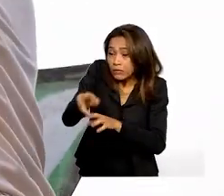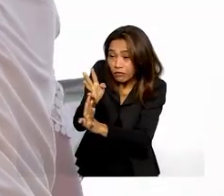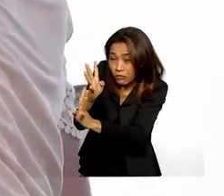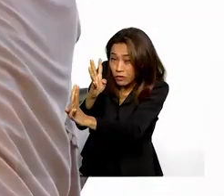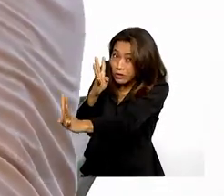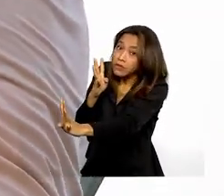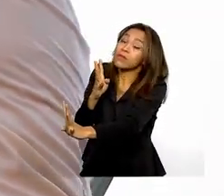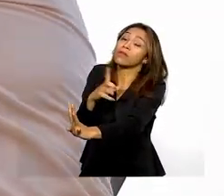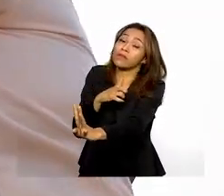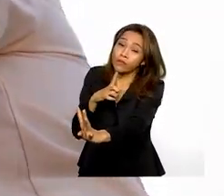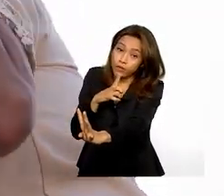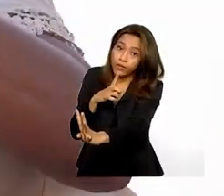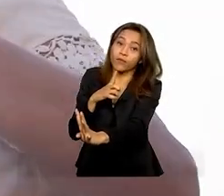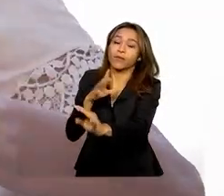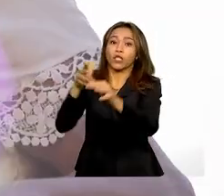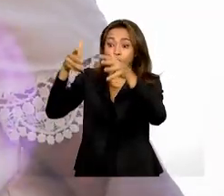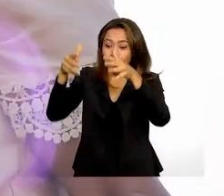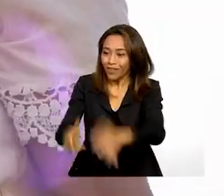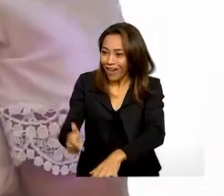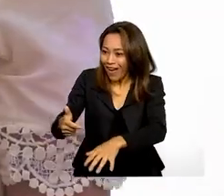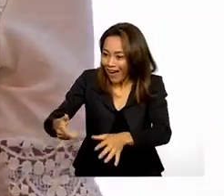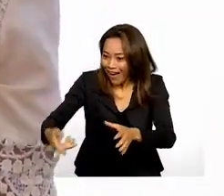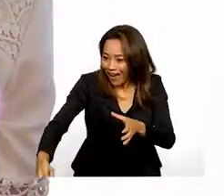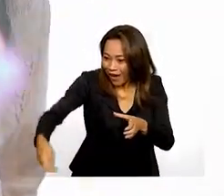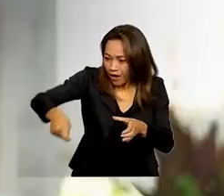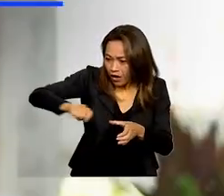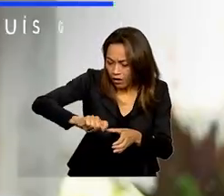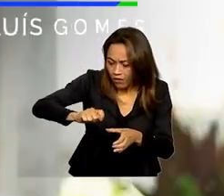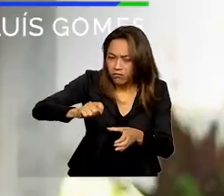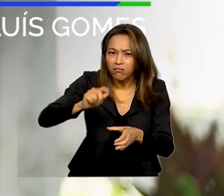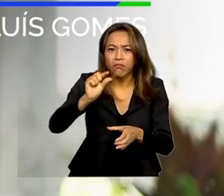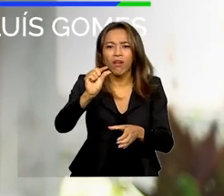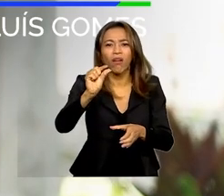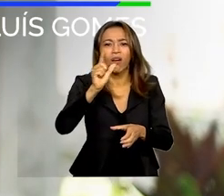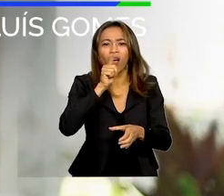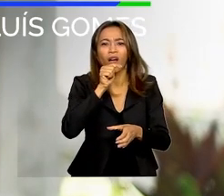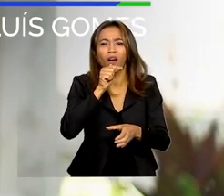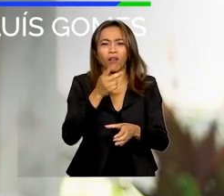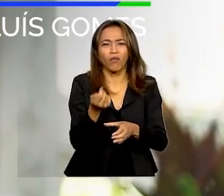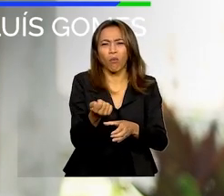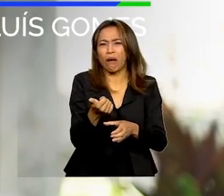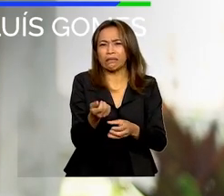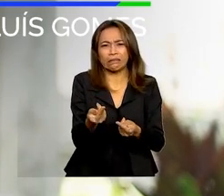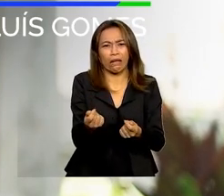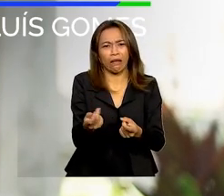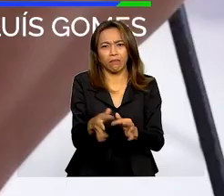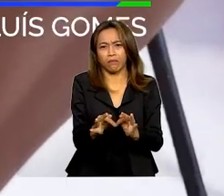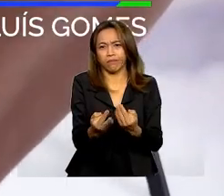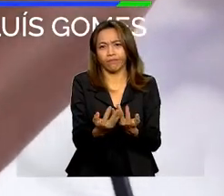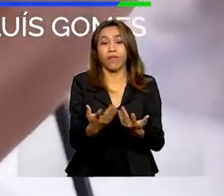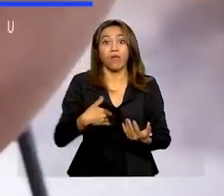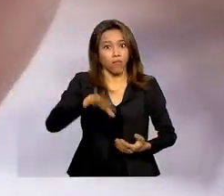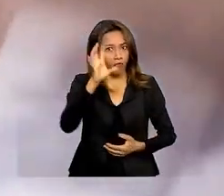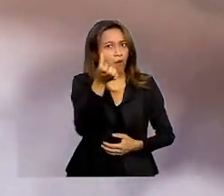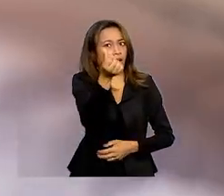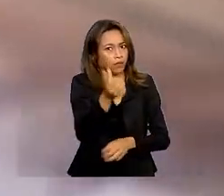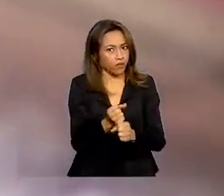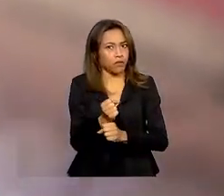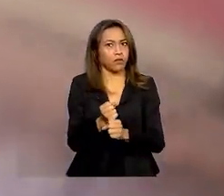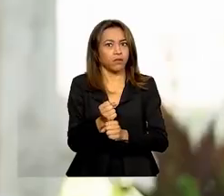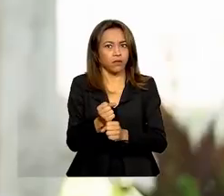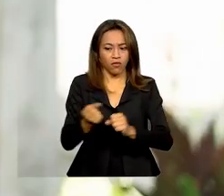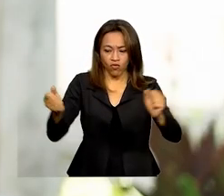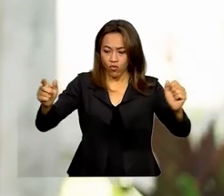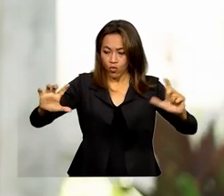fila, a gente pegava também. Chegava a vez da gente, a gente pegava aquele pouquinho d'água, que não dava quase para nada. Por mais de 6 anos, né? Os